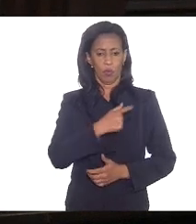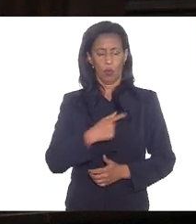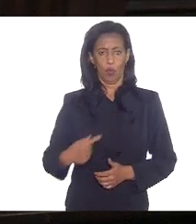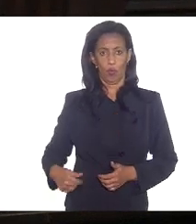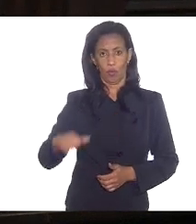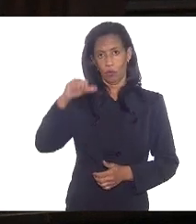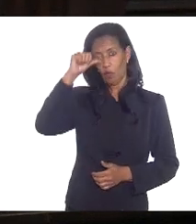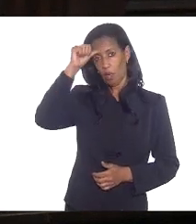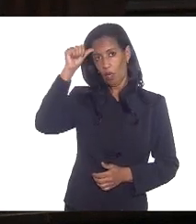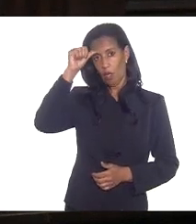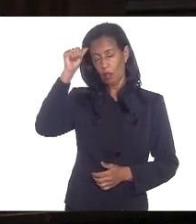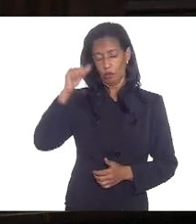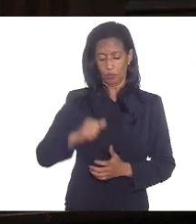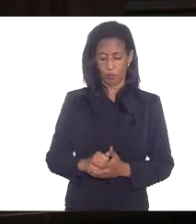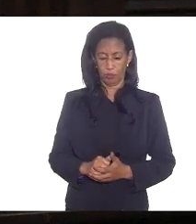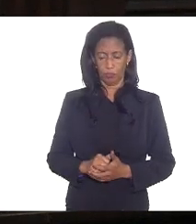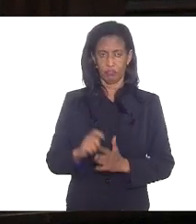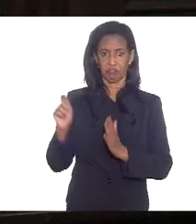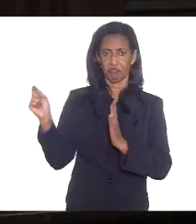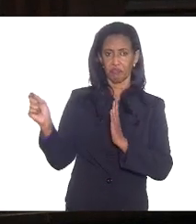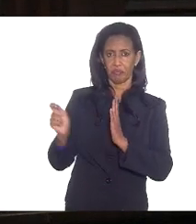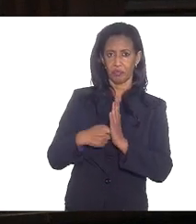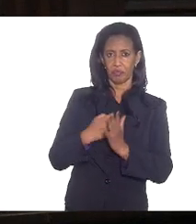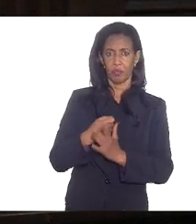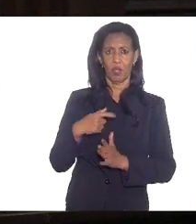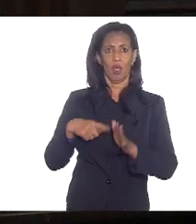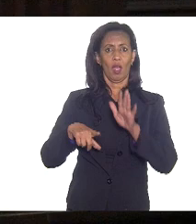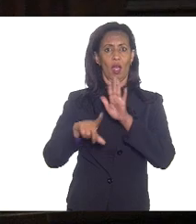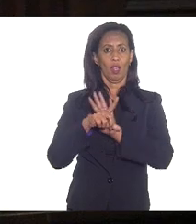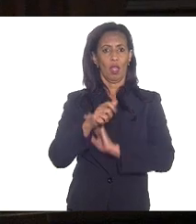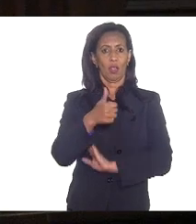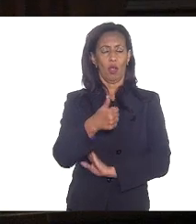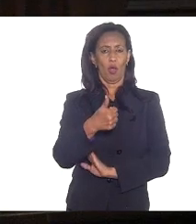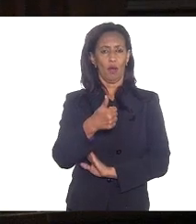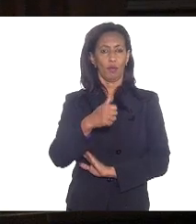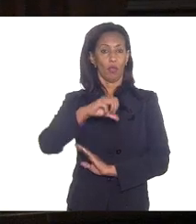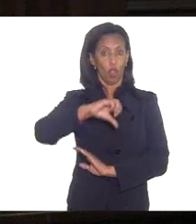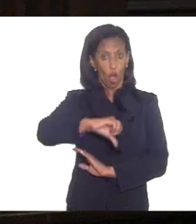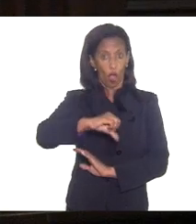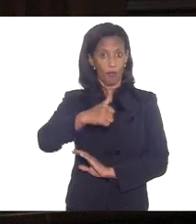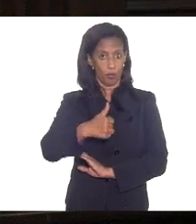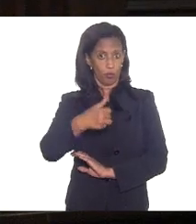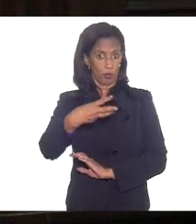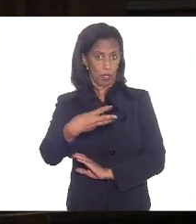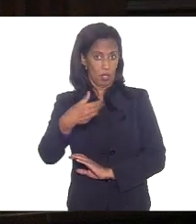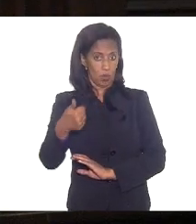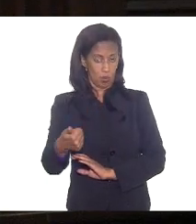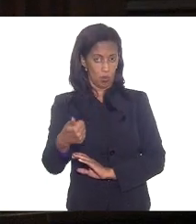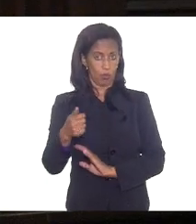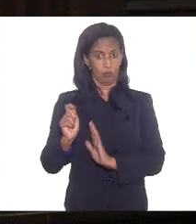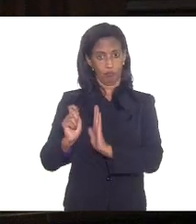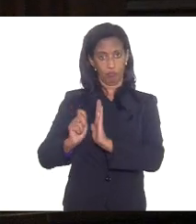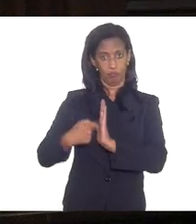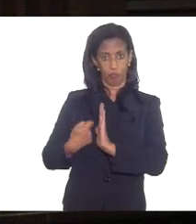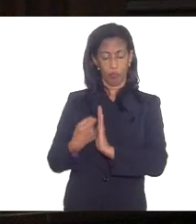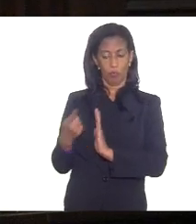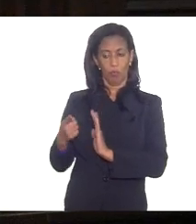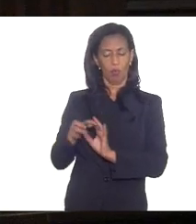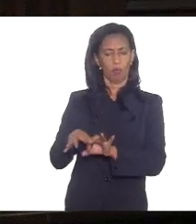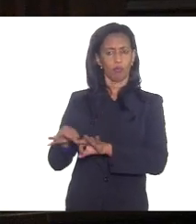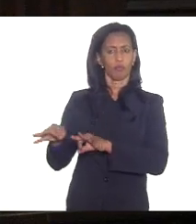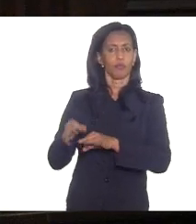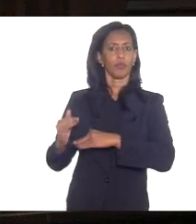Cláudio Castro sancionou a Lei 9.131, que institui um plano